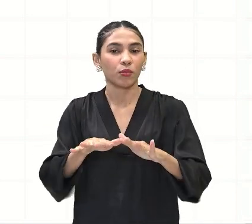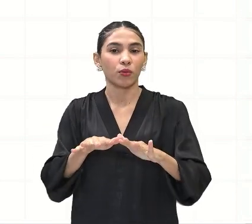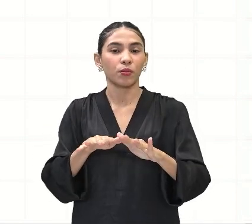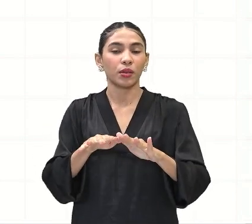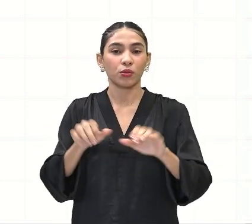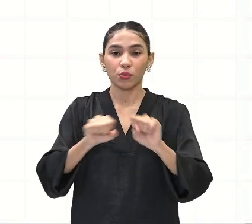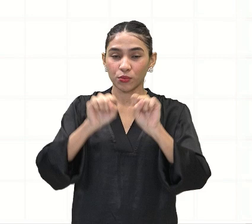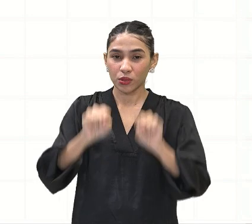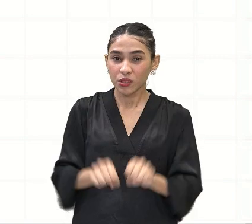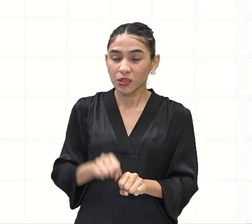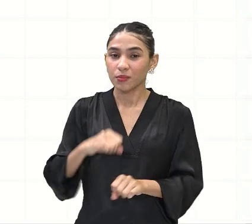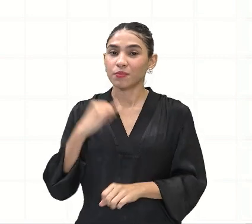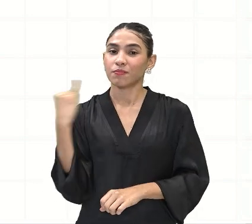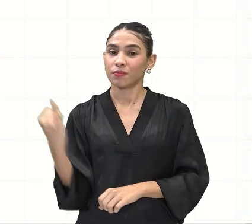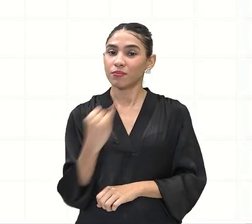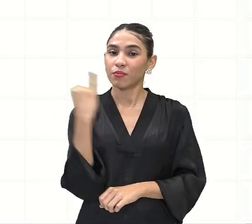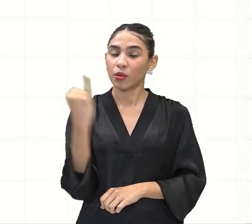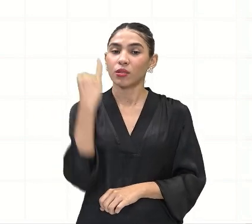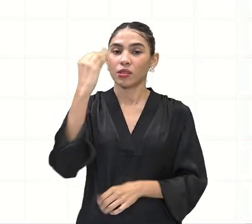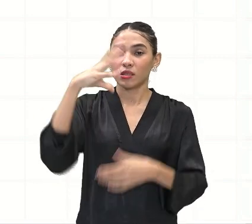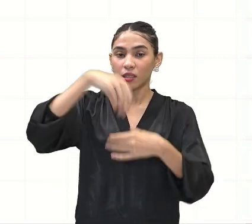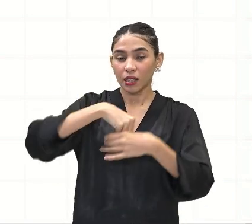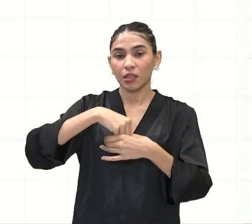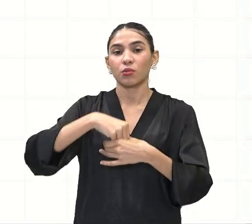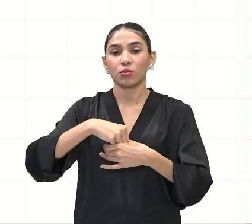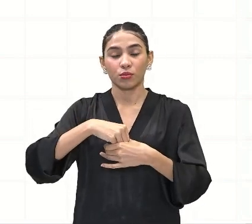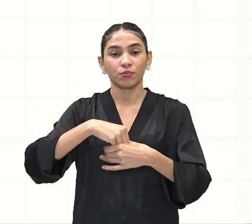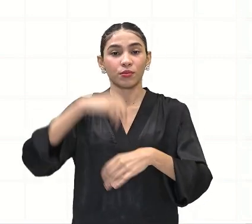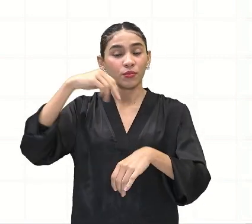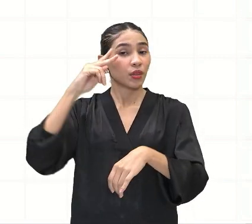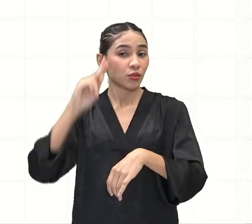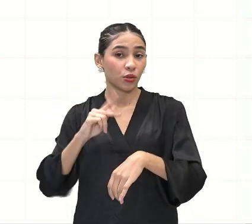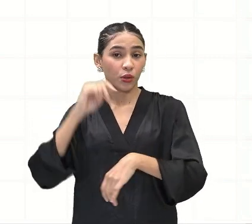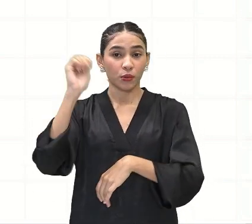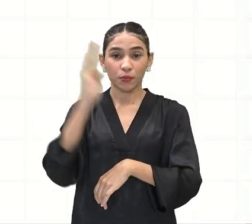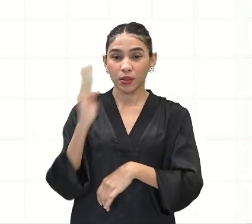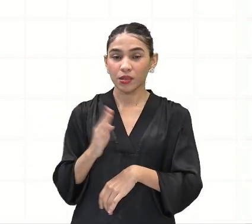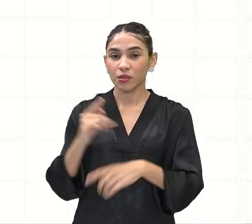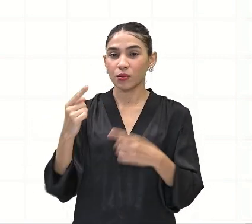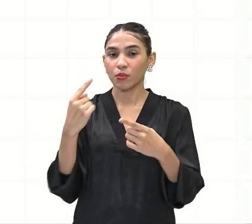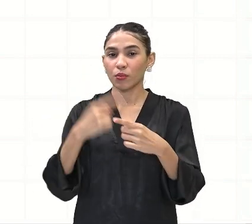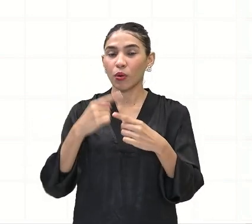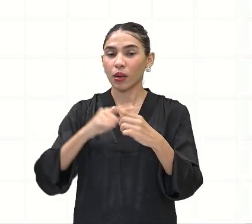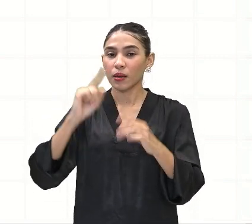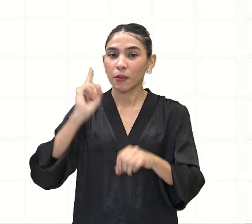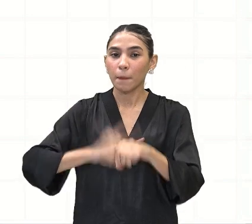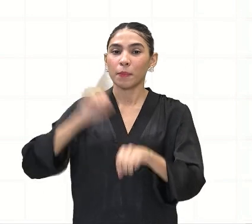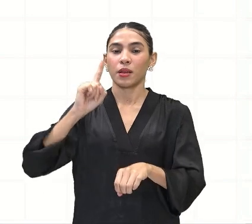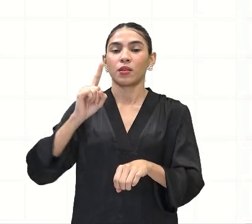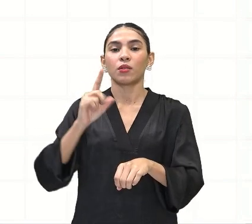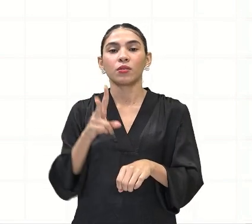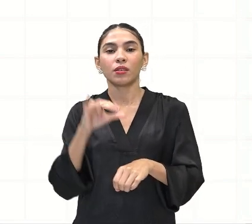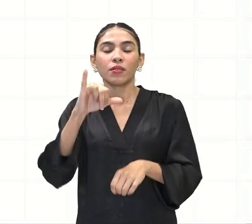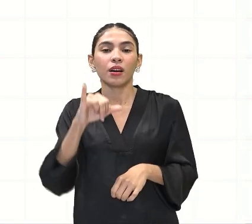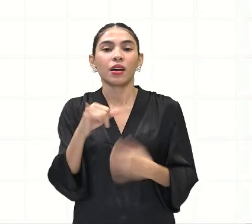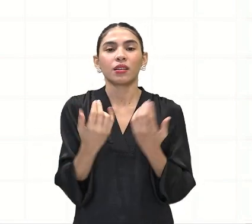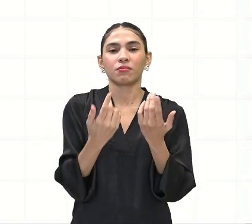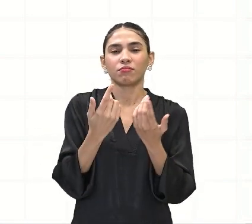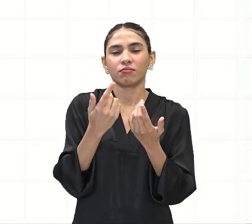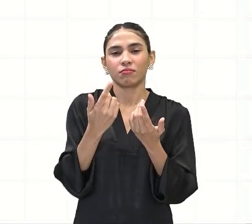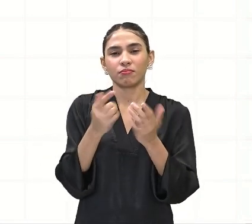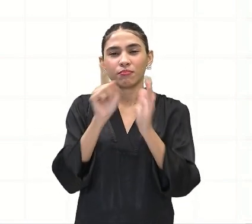extremamente importante dentro da história do Brasil, porque vai ser um dos primeiros movimentos a questionar